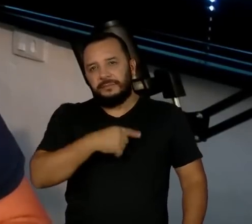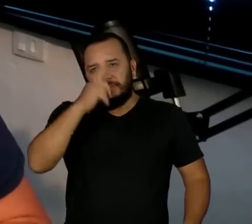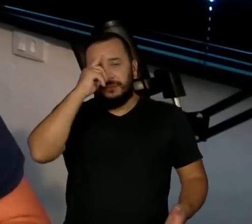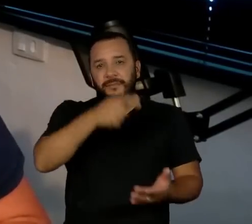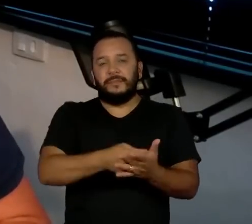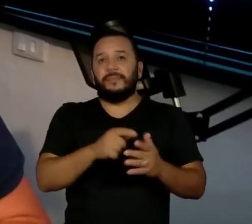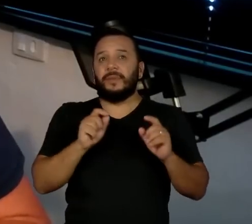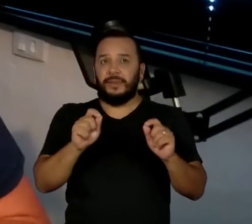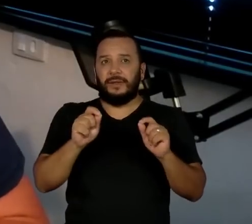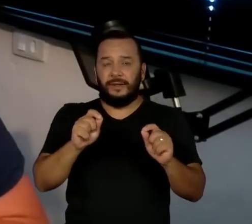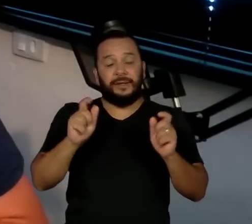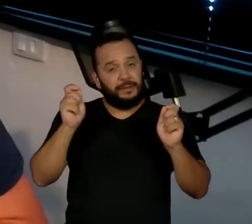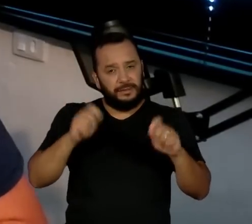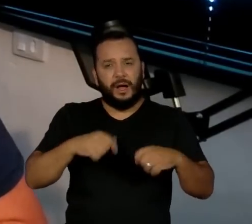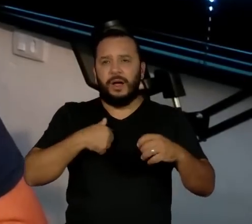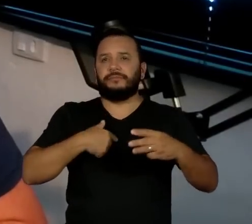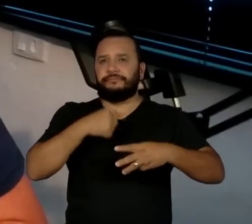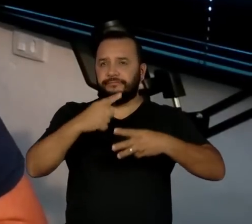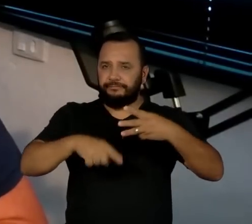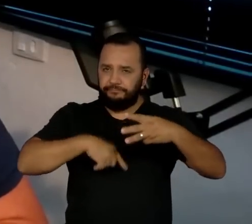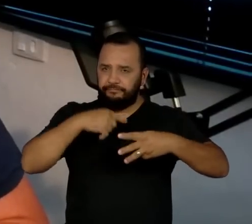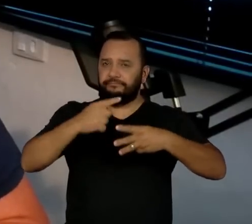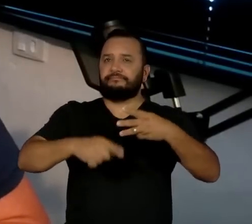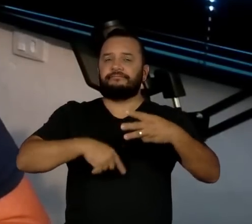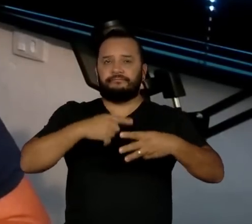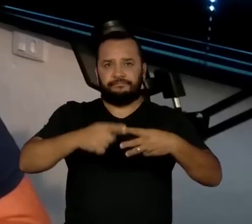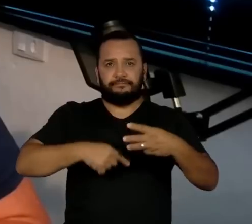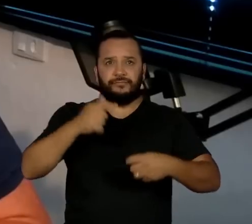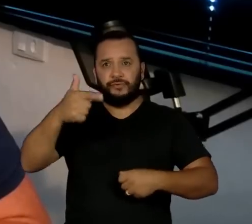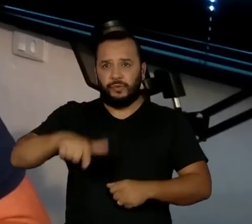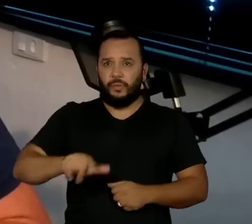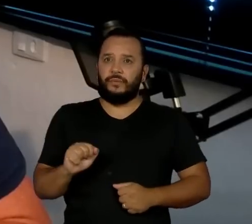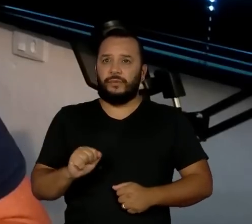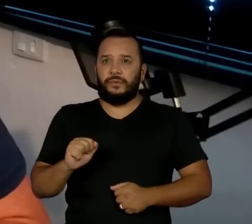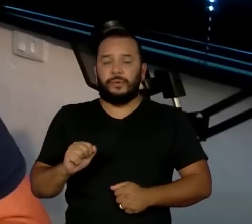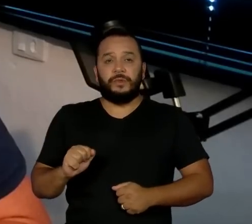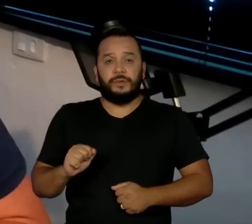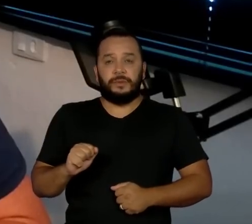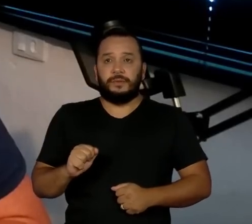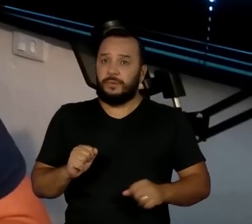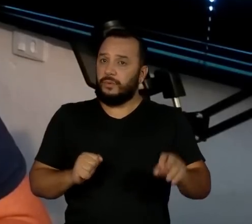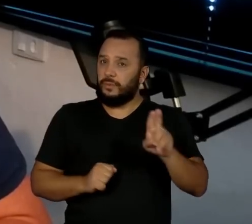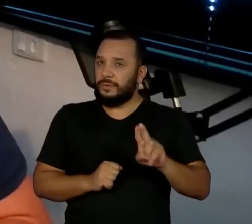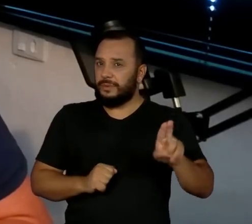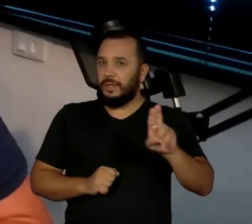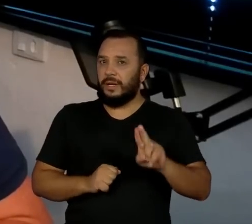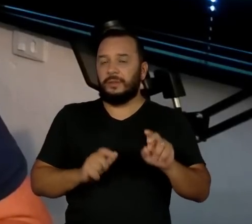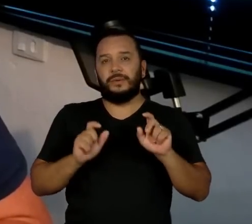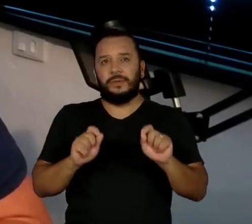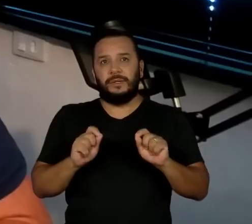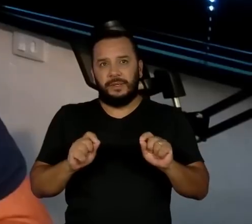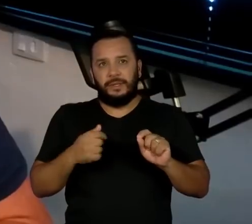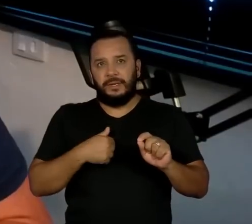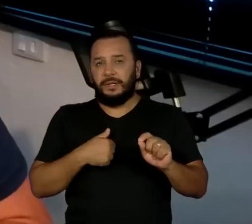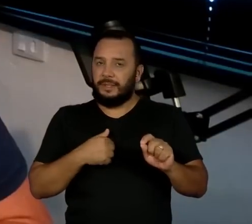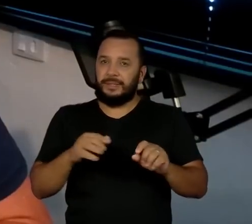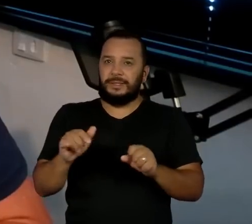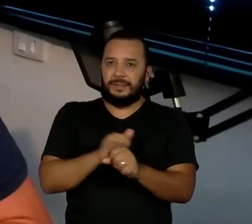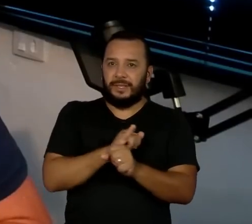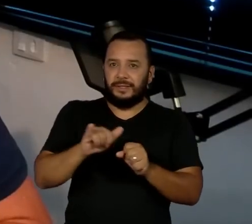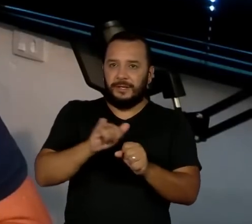aquilo poderia ser reutilizado para que isso fosse usado como uma ferramenta de